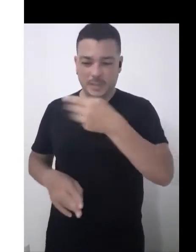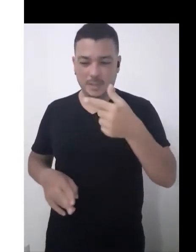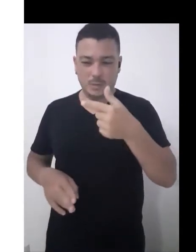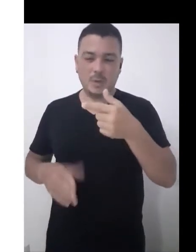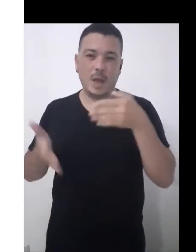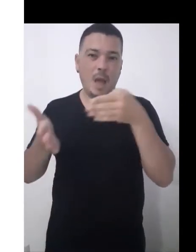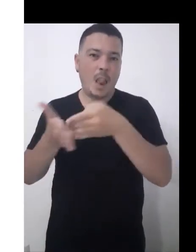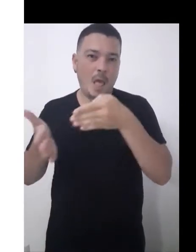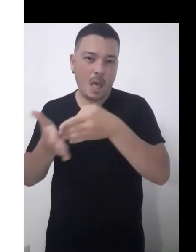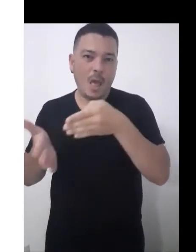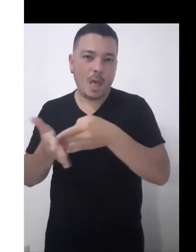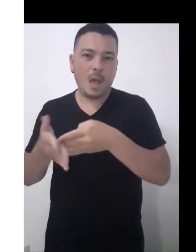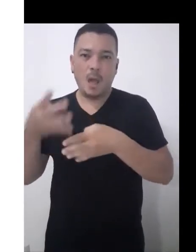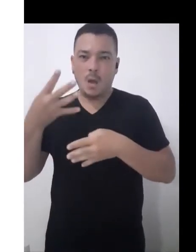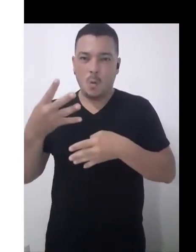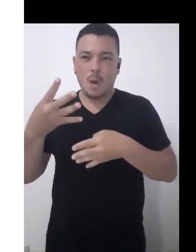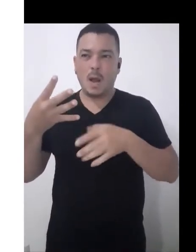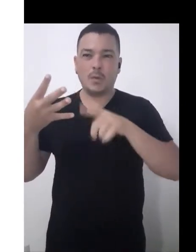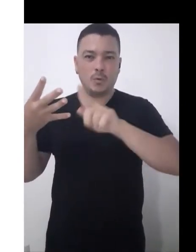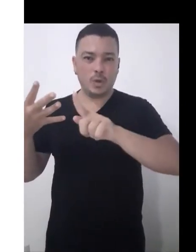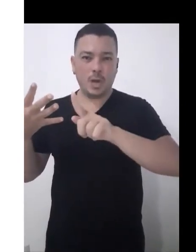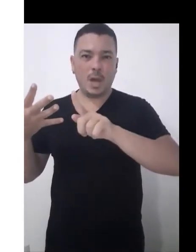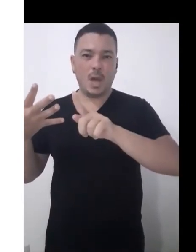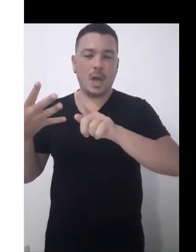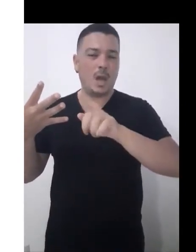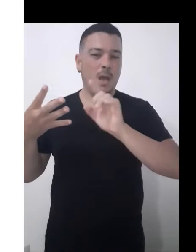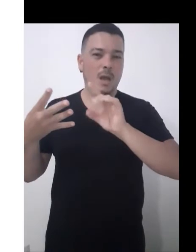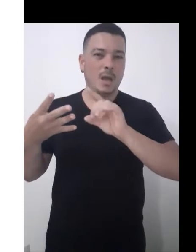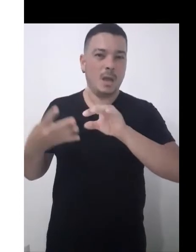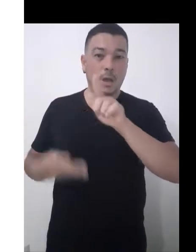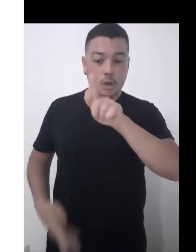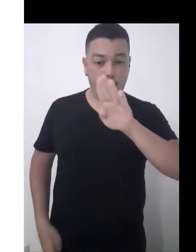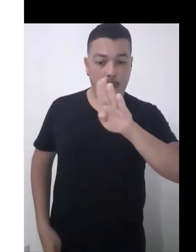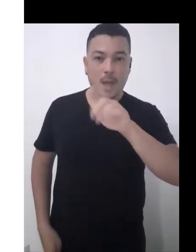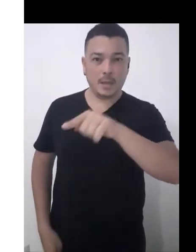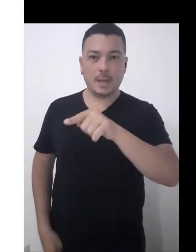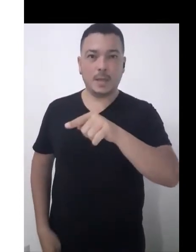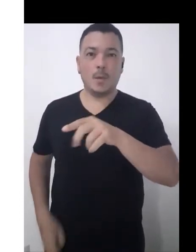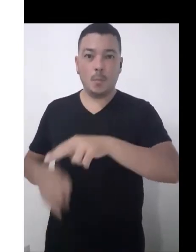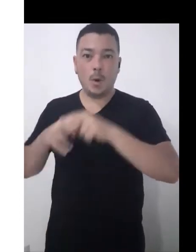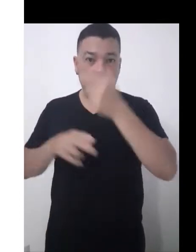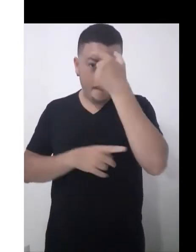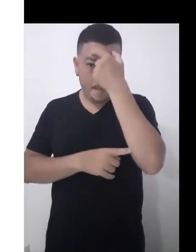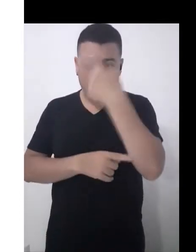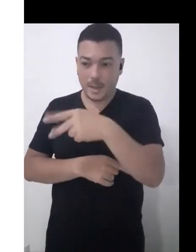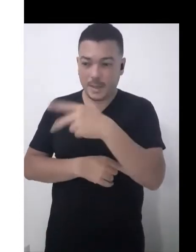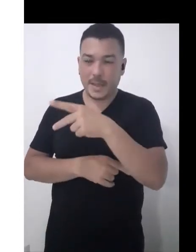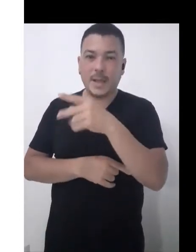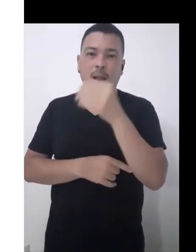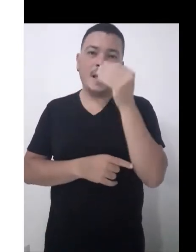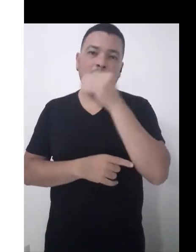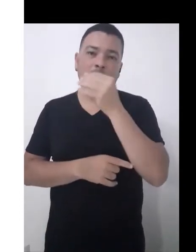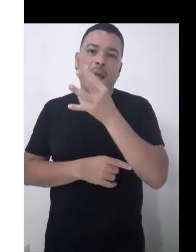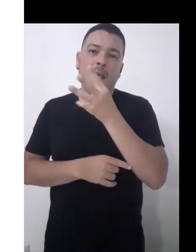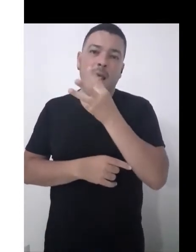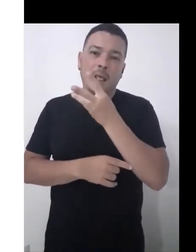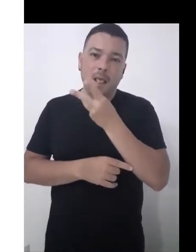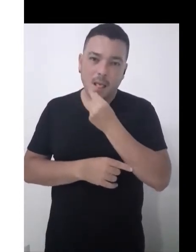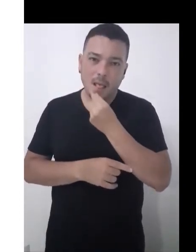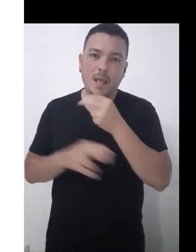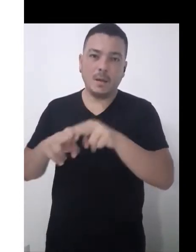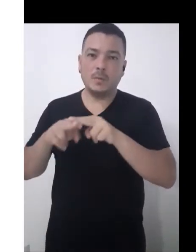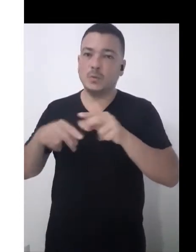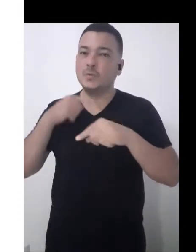GB. Então, uma memória RAM maior do que essa, o computador, o software, o sistema operacional, por exemplo, não vai conseguir